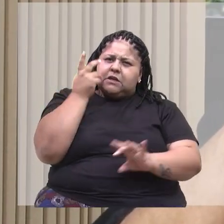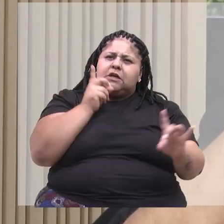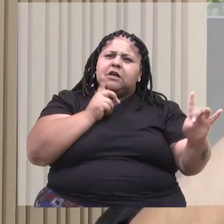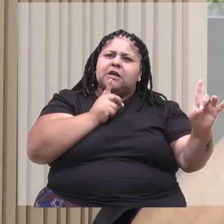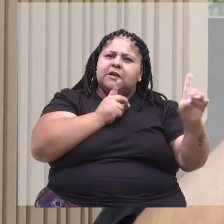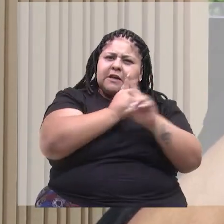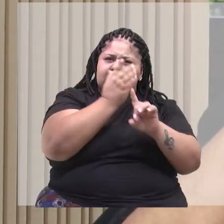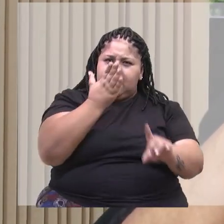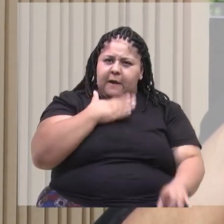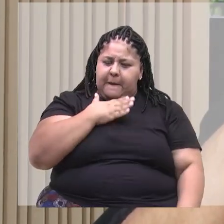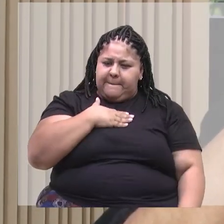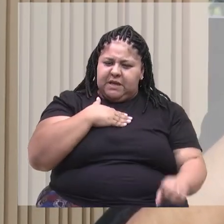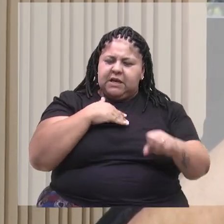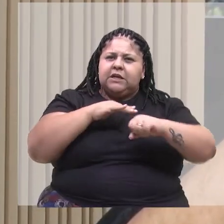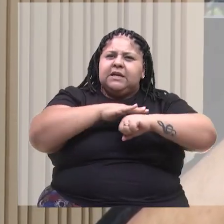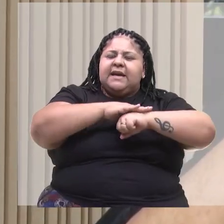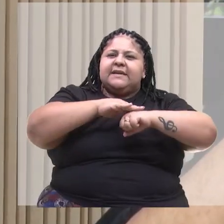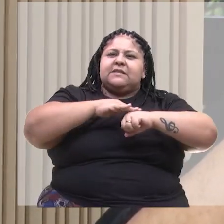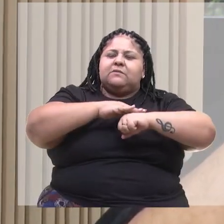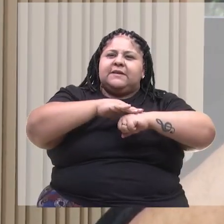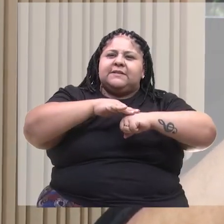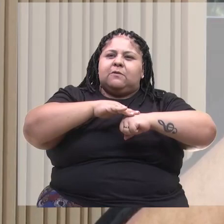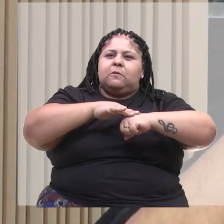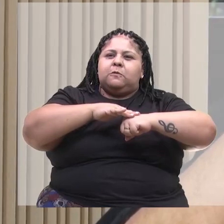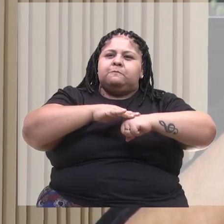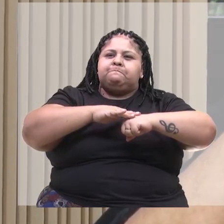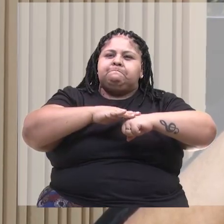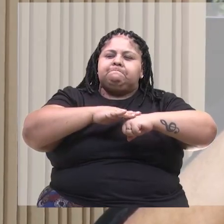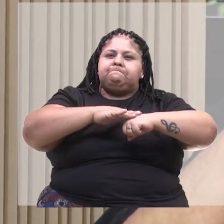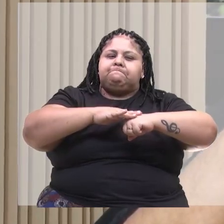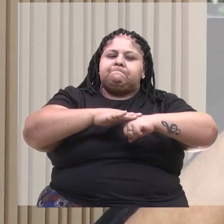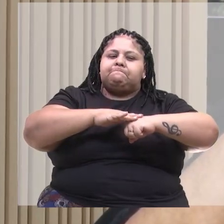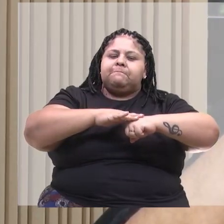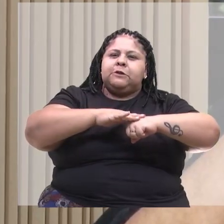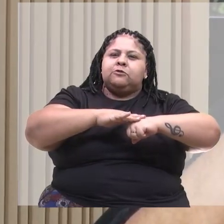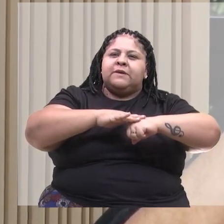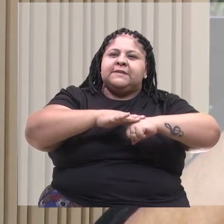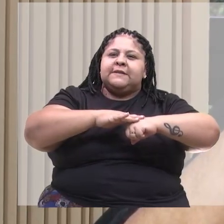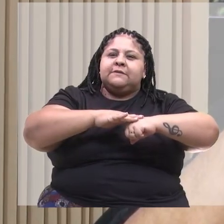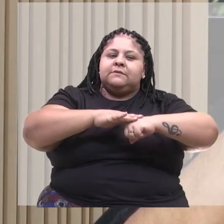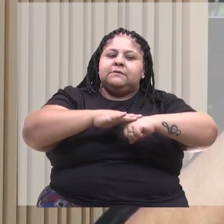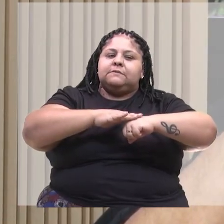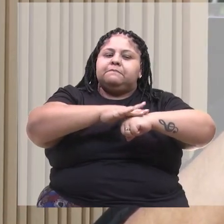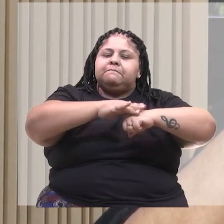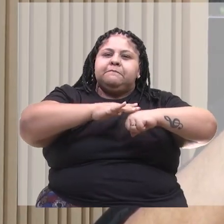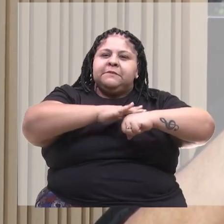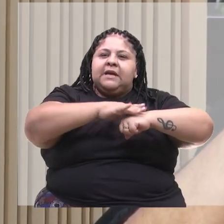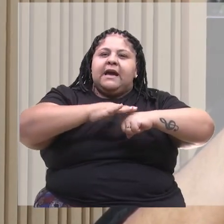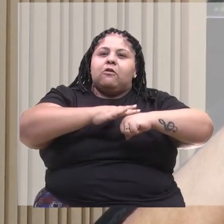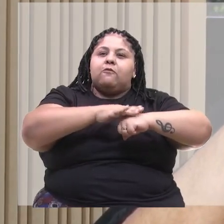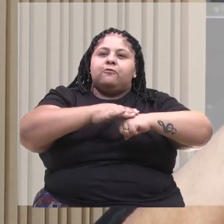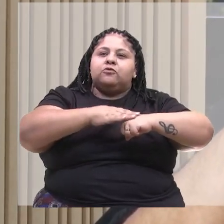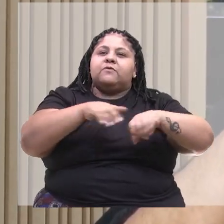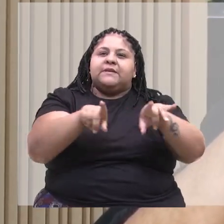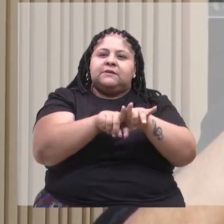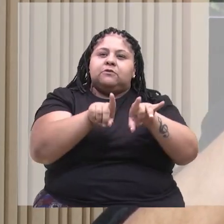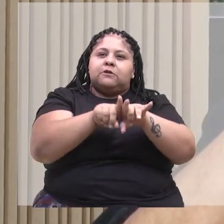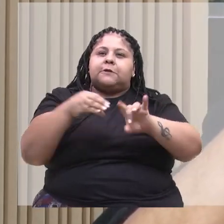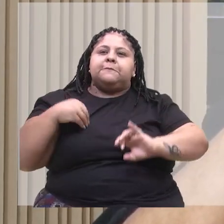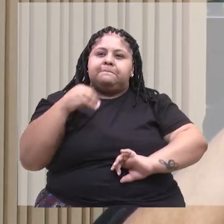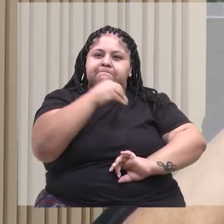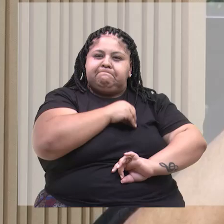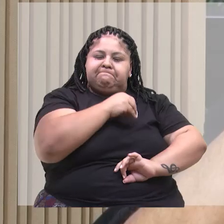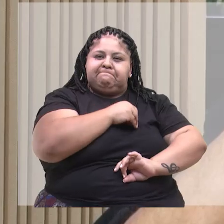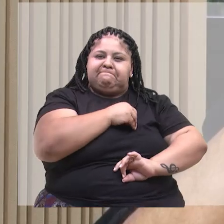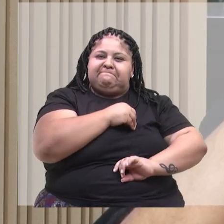foi descoberto a minha doença, foi muito difícil. Eu procurei vários médicos, vários especialistas. Eu tive que